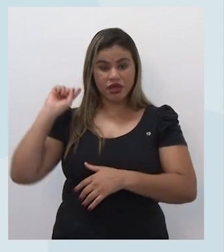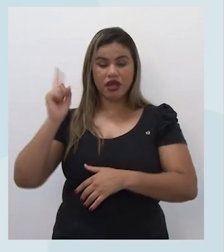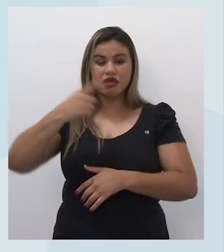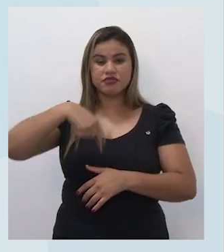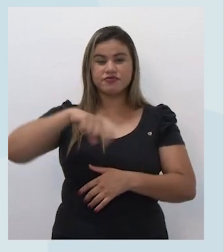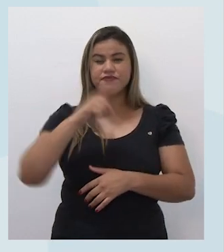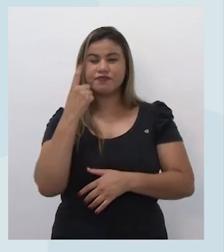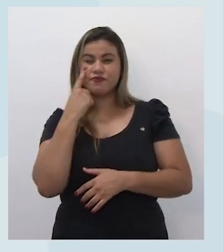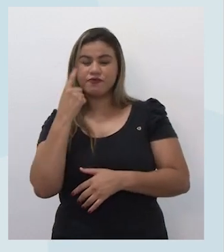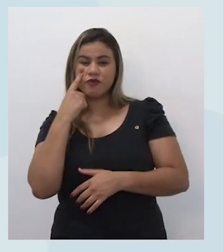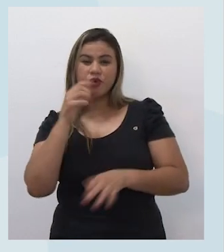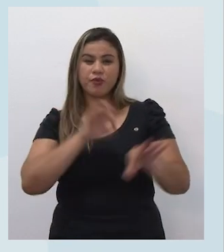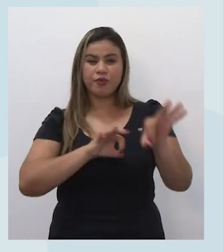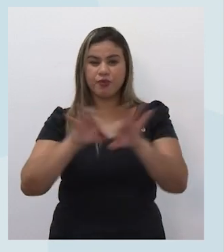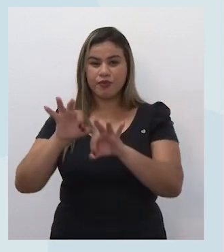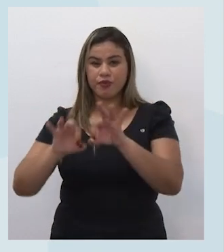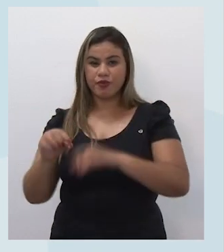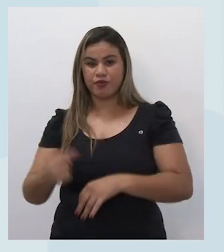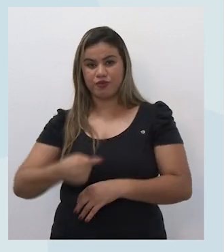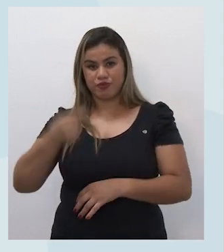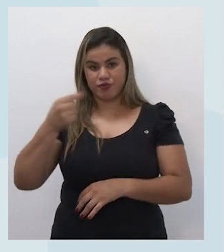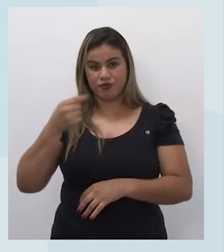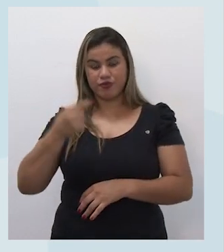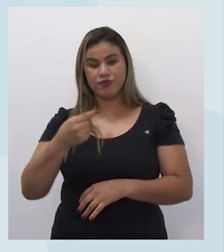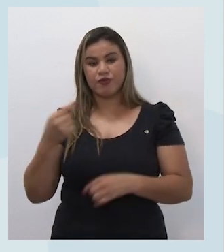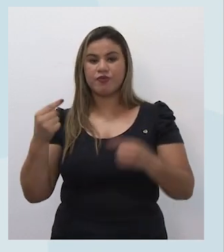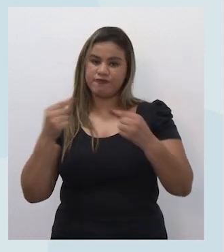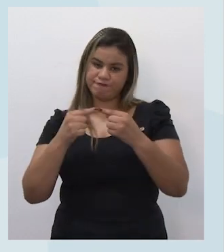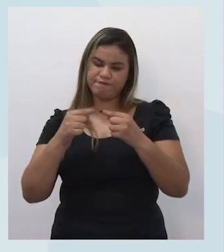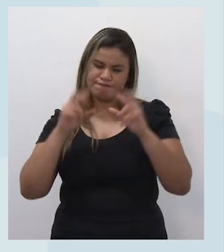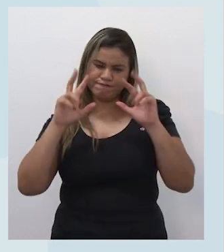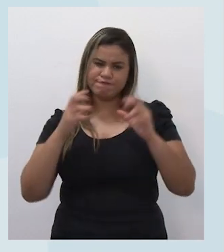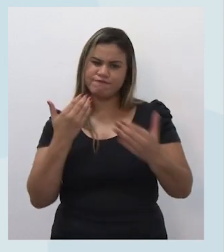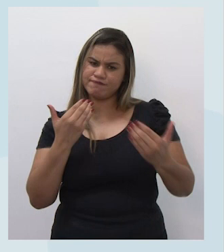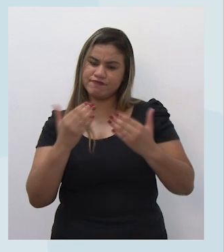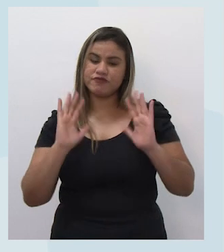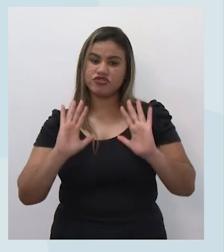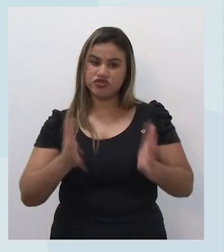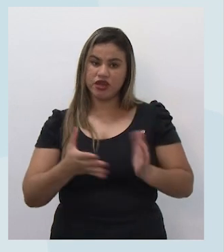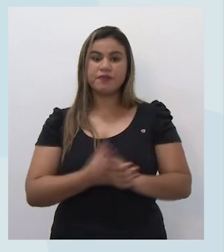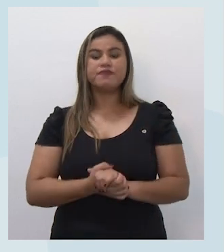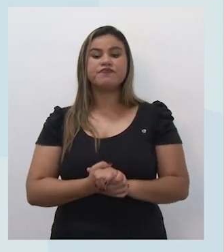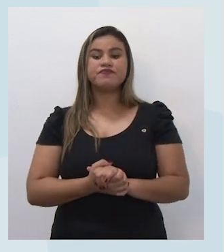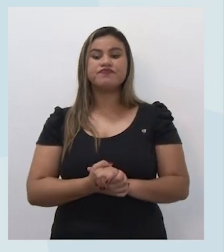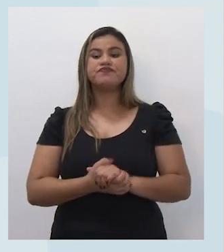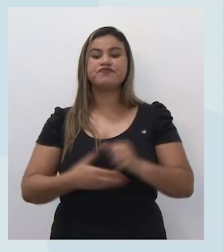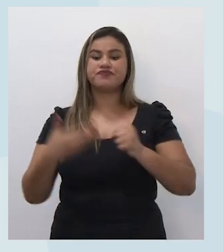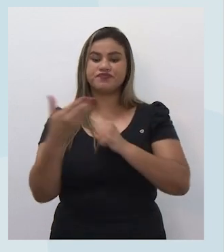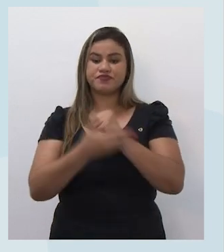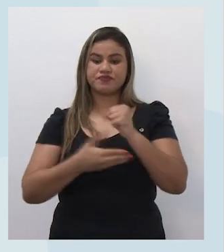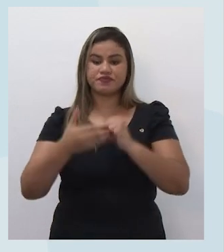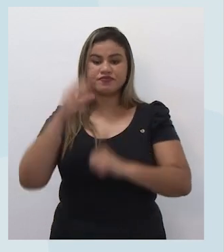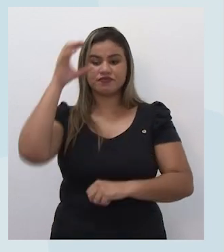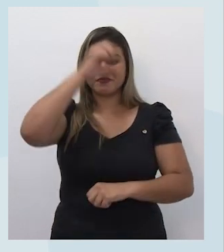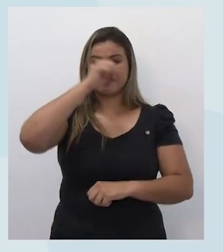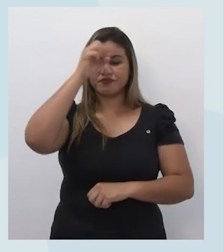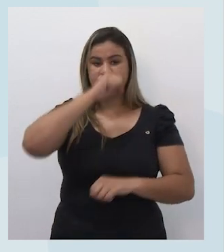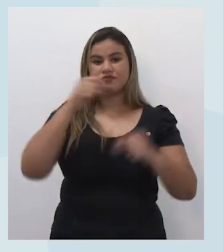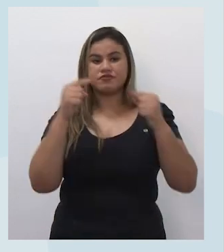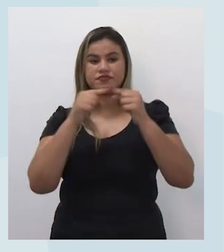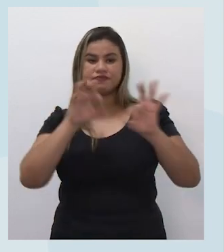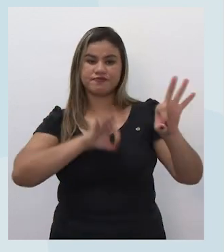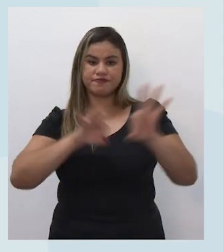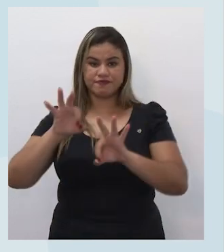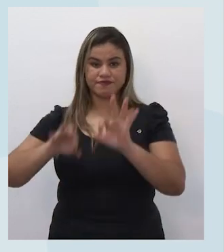habilidades do projeto 1, que foi abordado semana passada, conceitos sobre aprendizagem baseada em